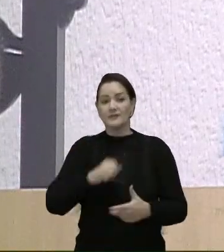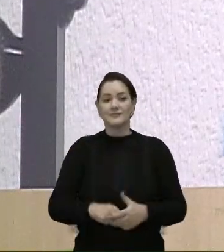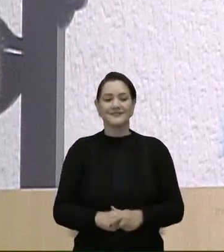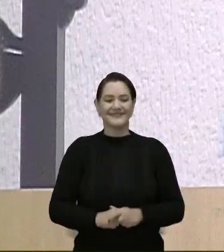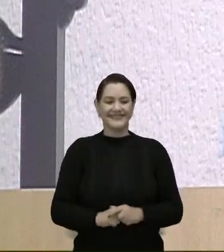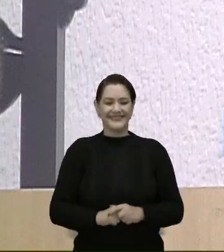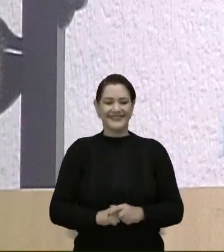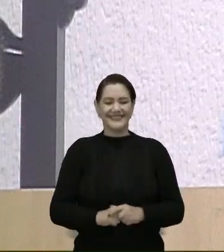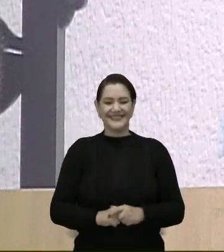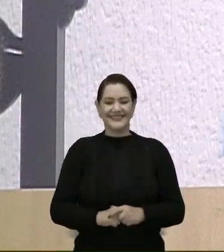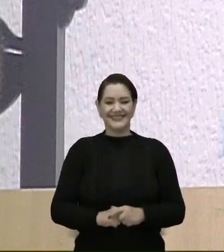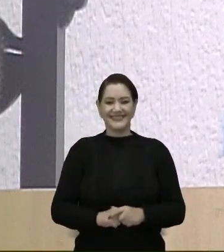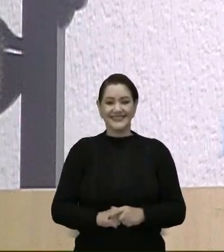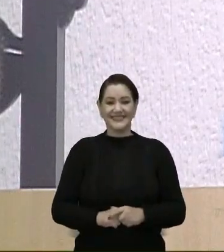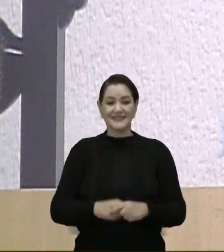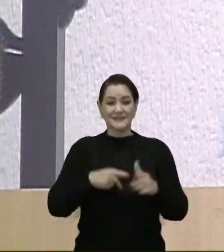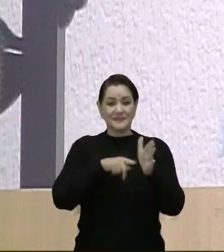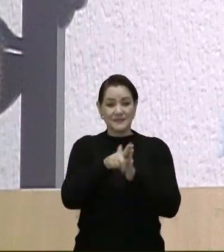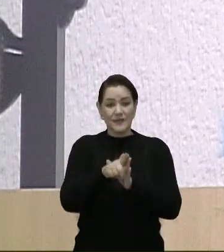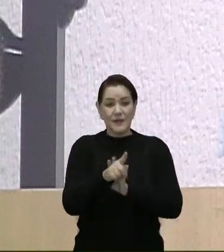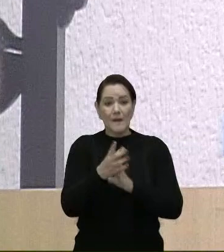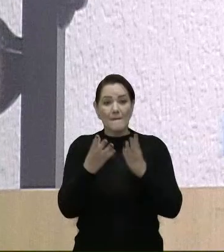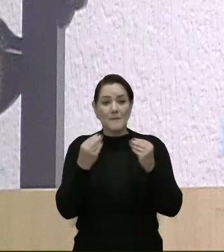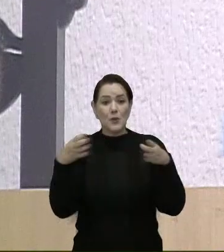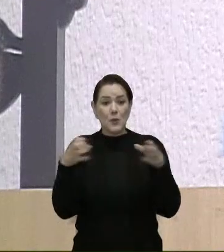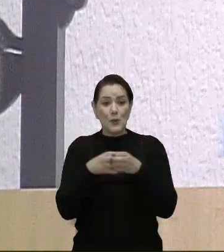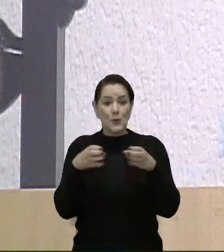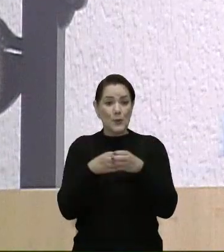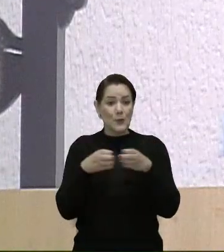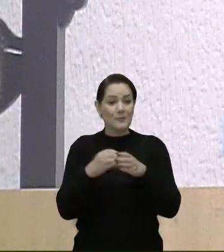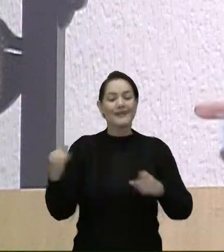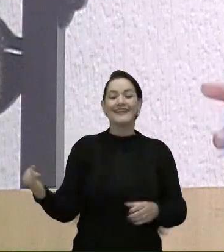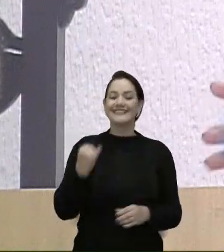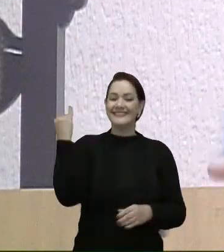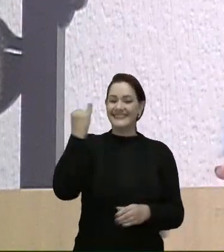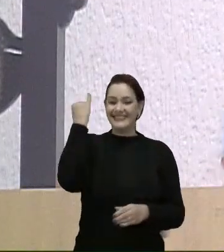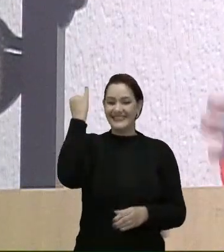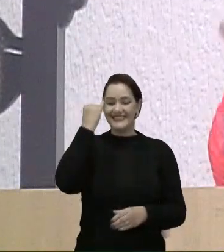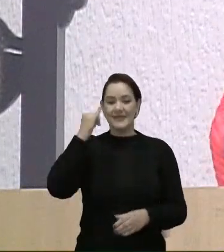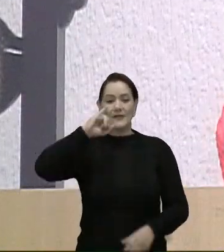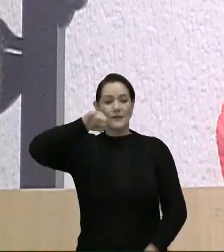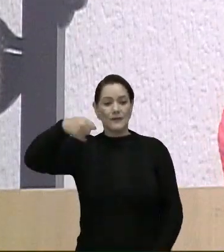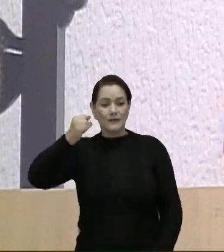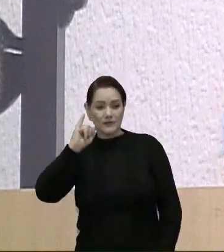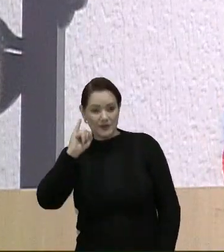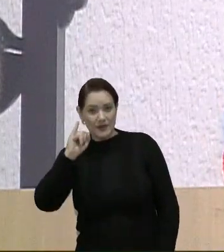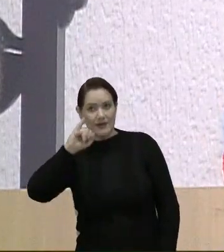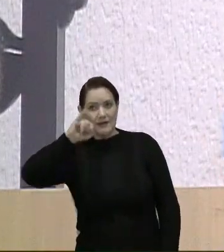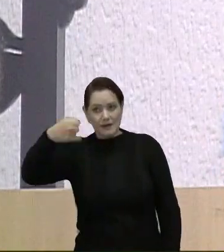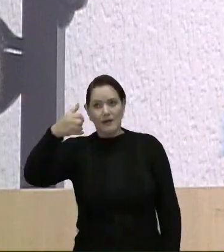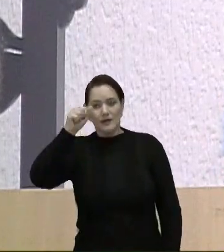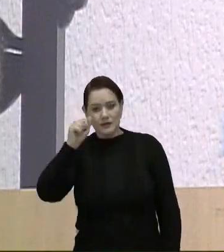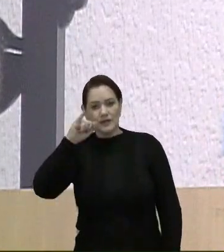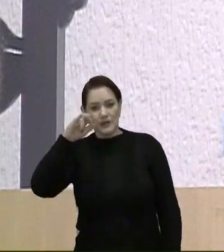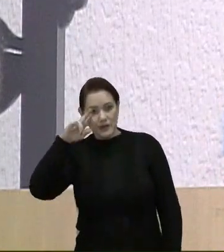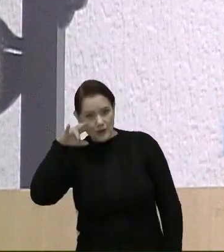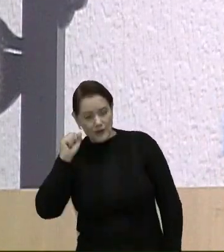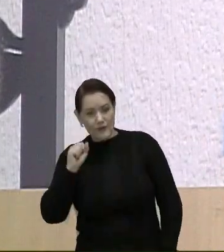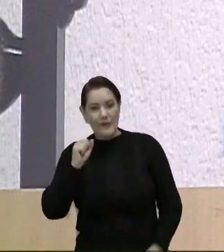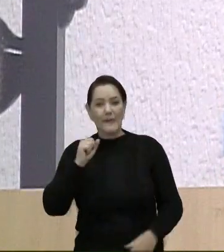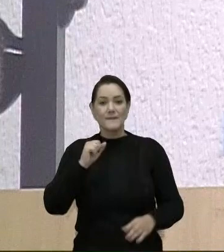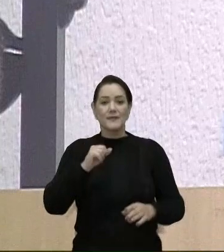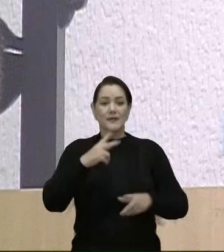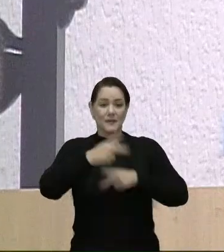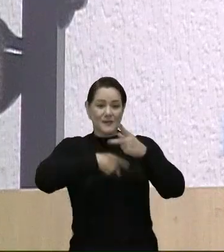é essa questão do quanto a equipe toda é importante, né? O Jairo falou sobre os prêmios